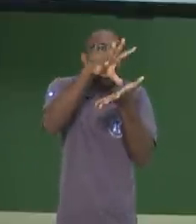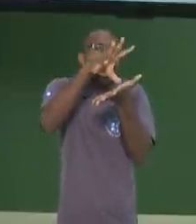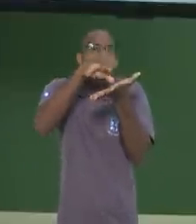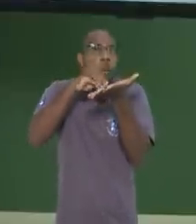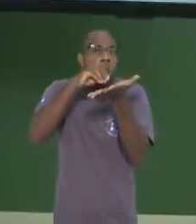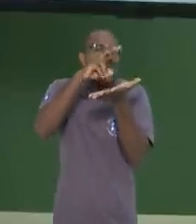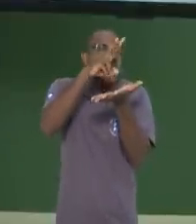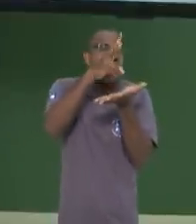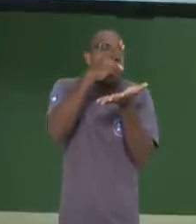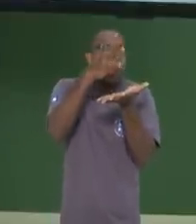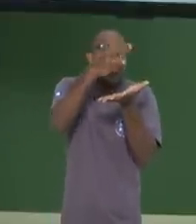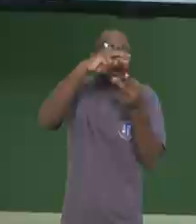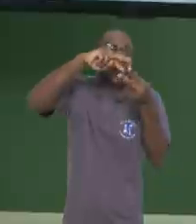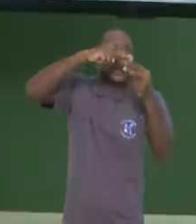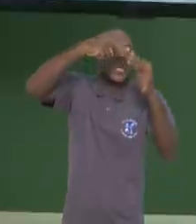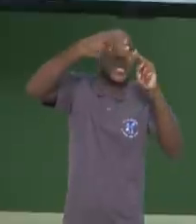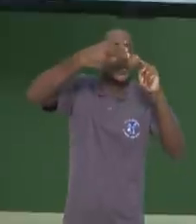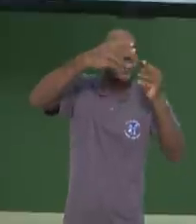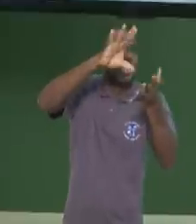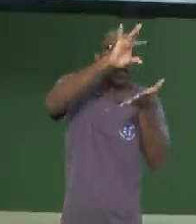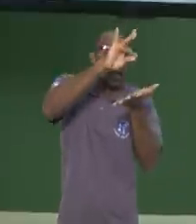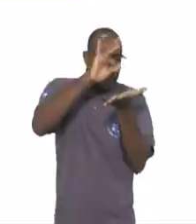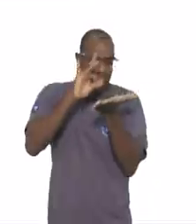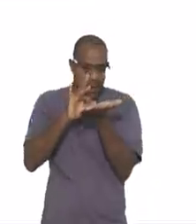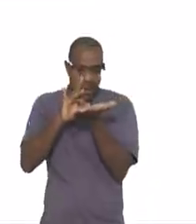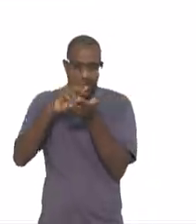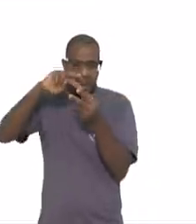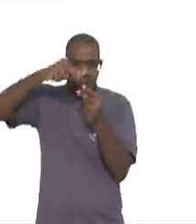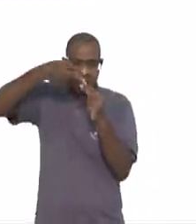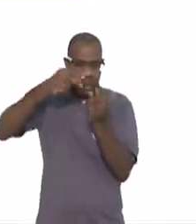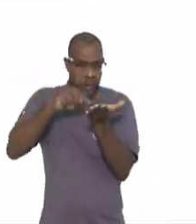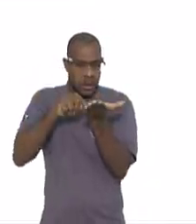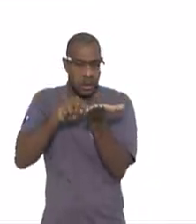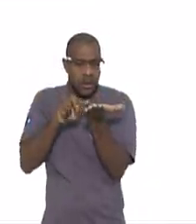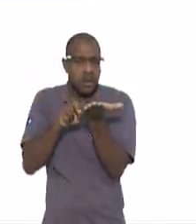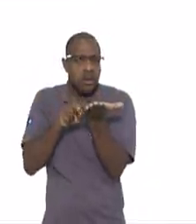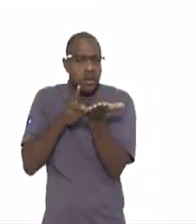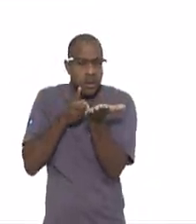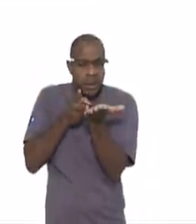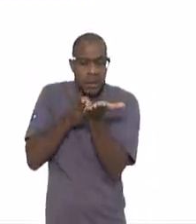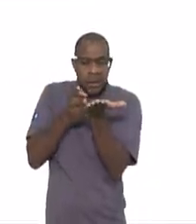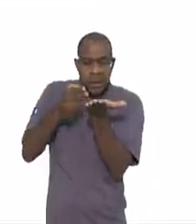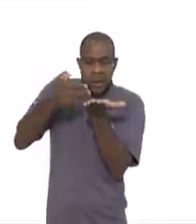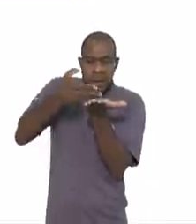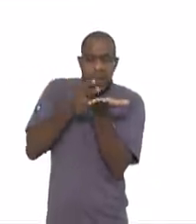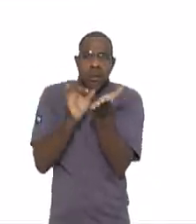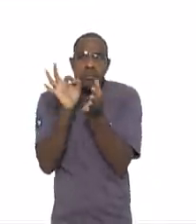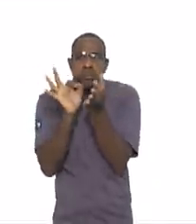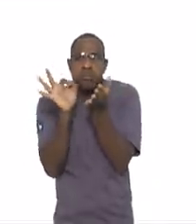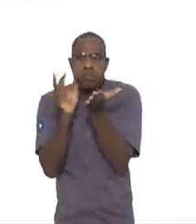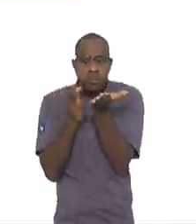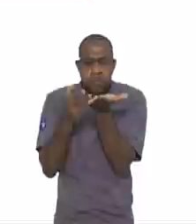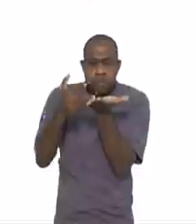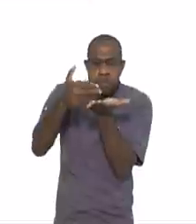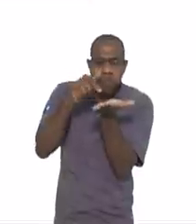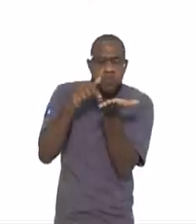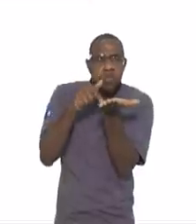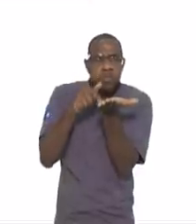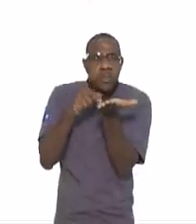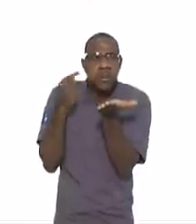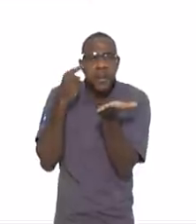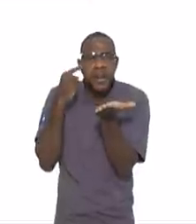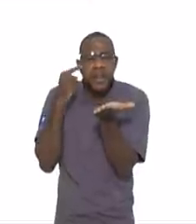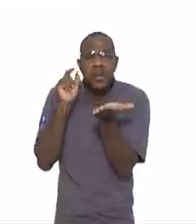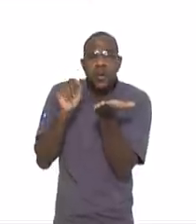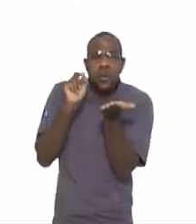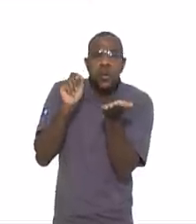Fazendo edição de DNA, eles conseguem mudar, silenciar ou reparar genes que tenham algum dano. Pensando por esse lado,